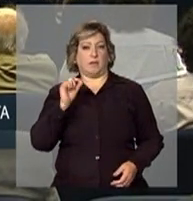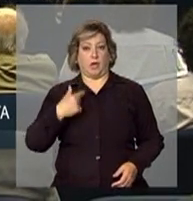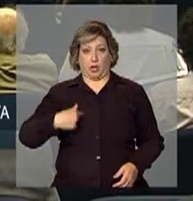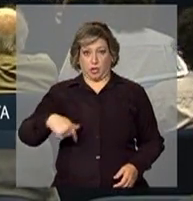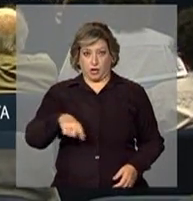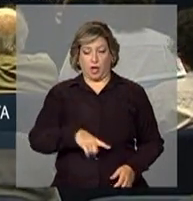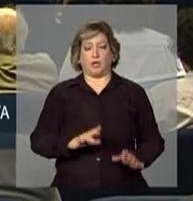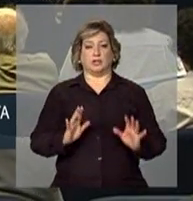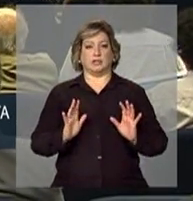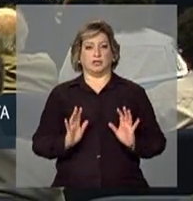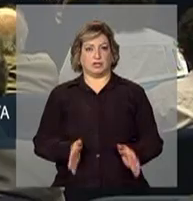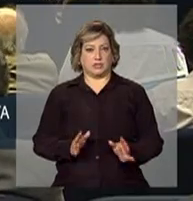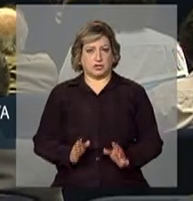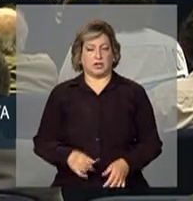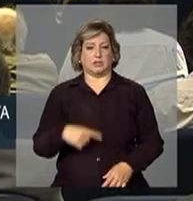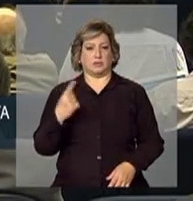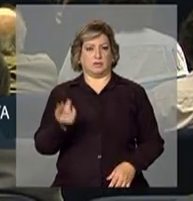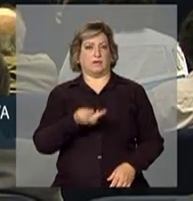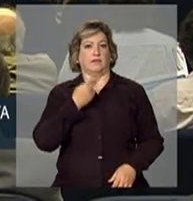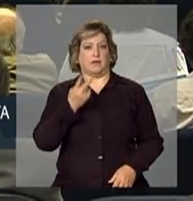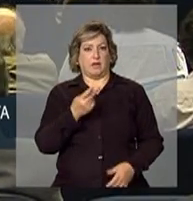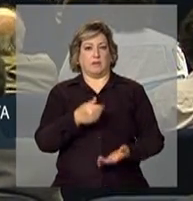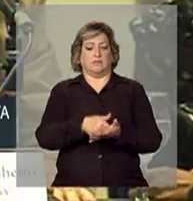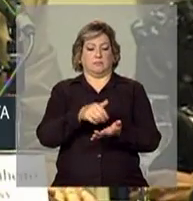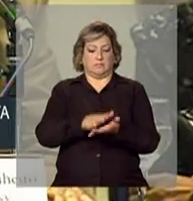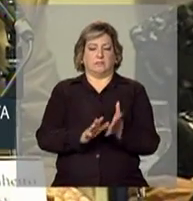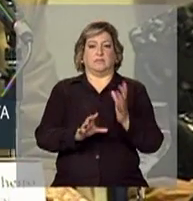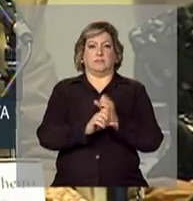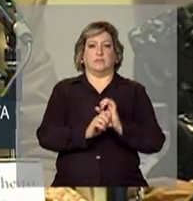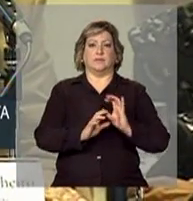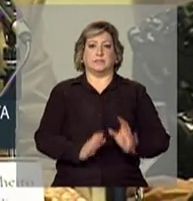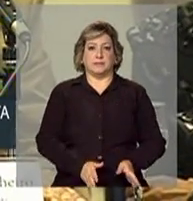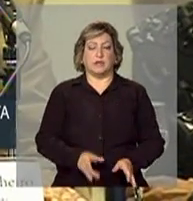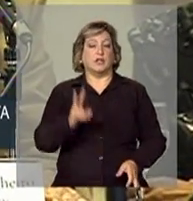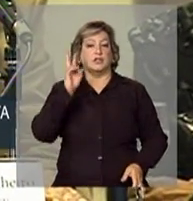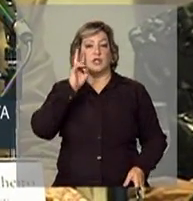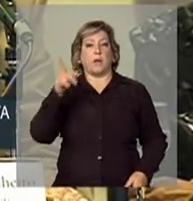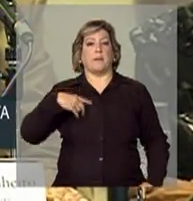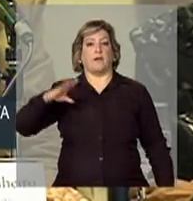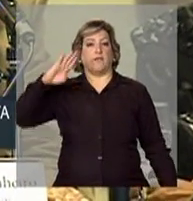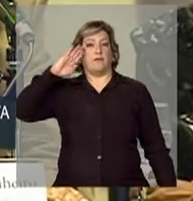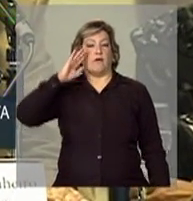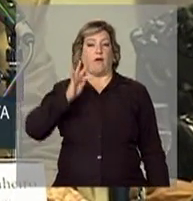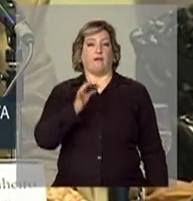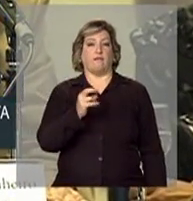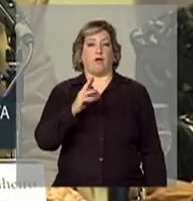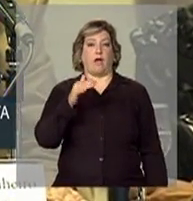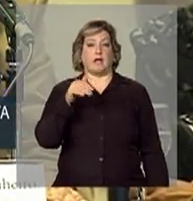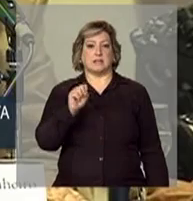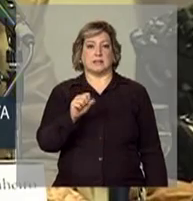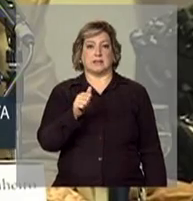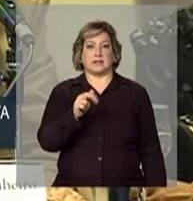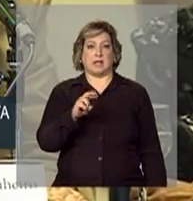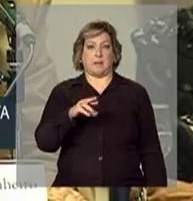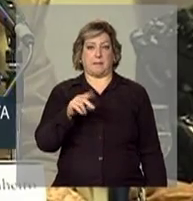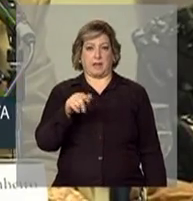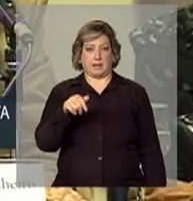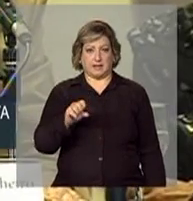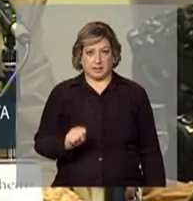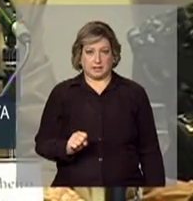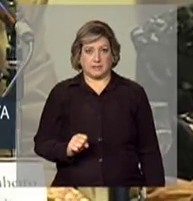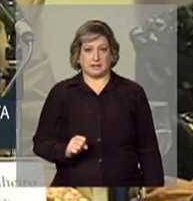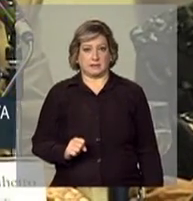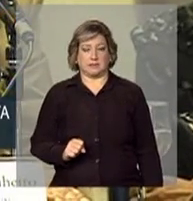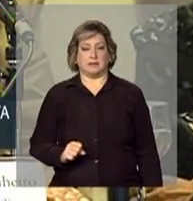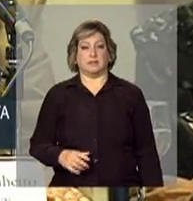nota das suas afirmações e, sobre as Forças Armadas, é evidente que nós fazemos uma distinção entre